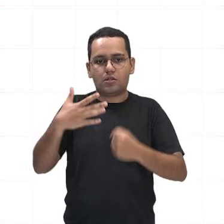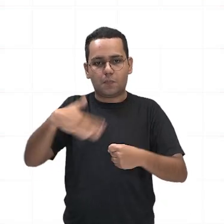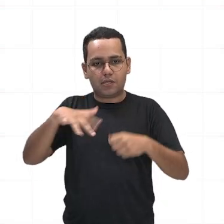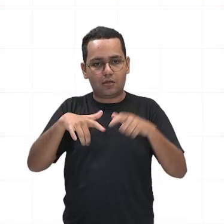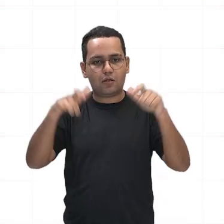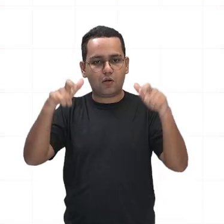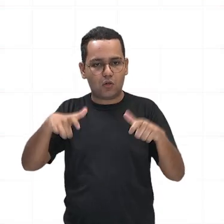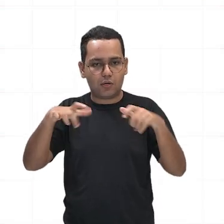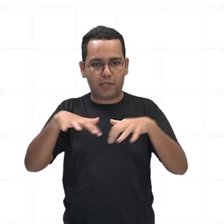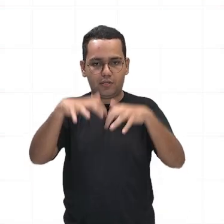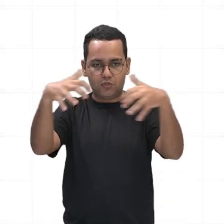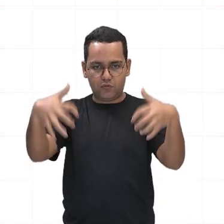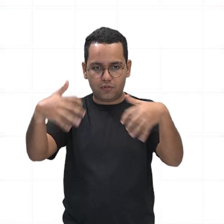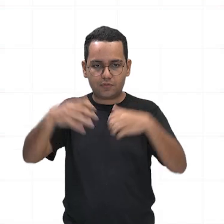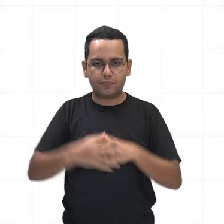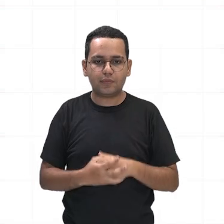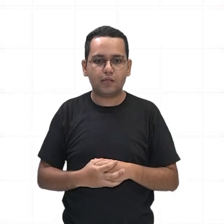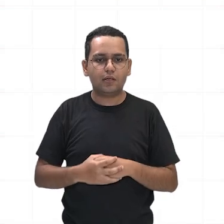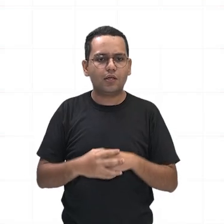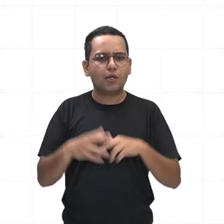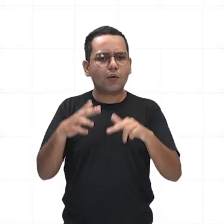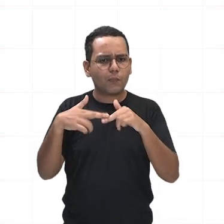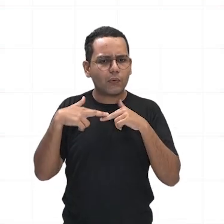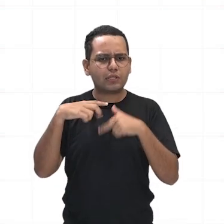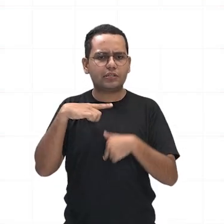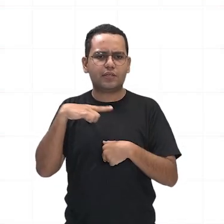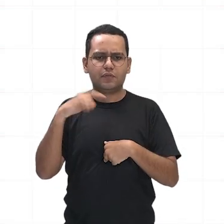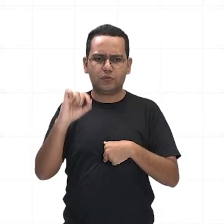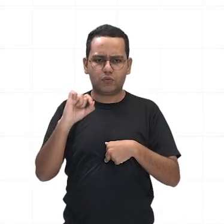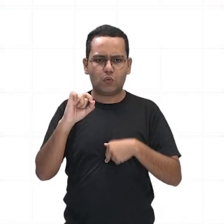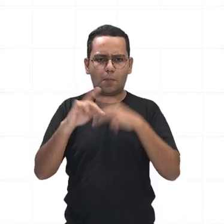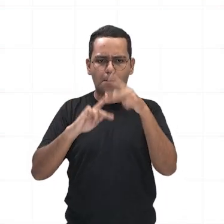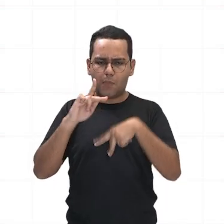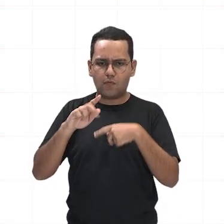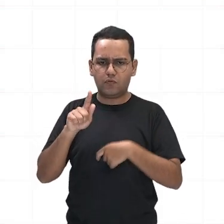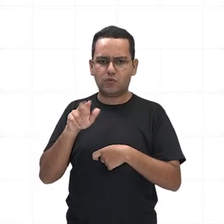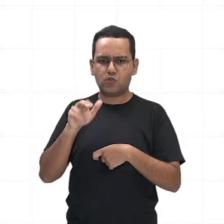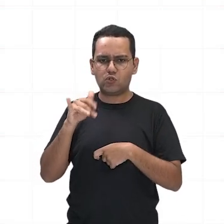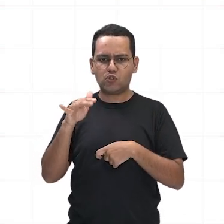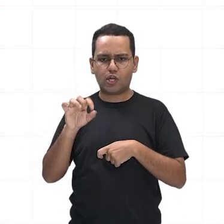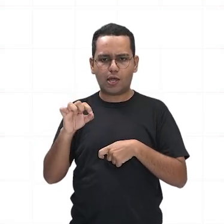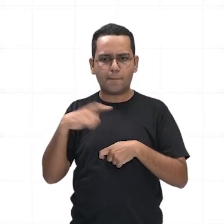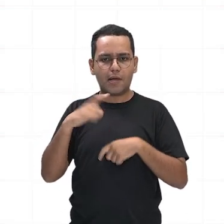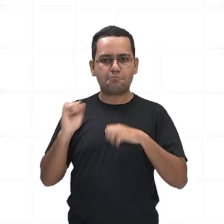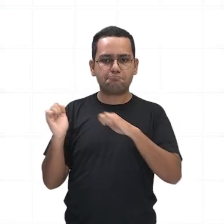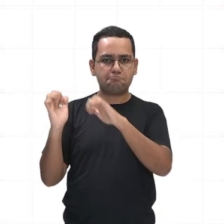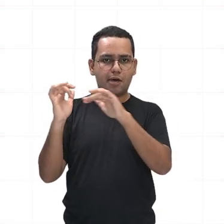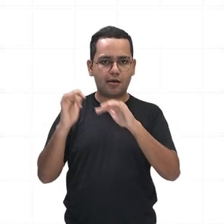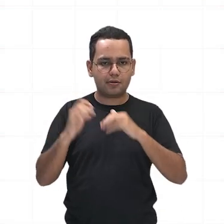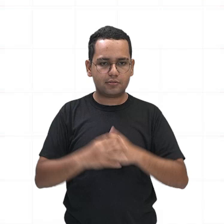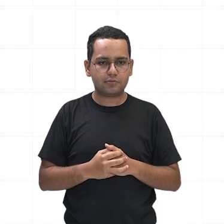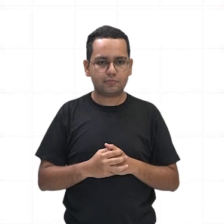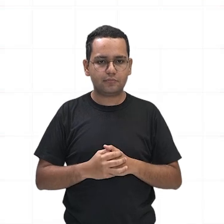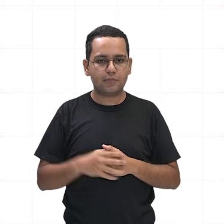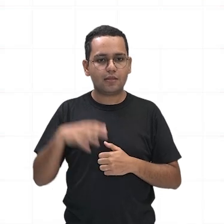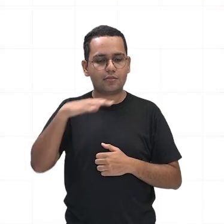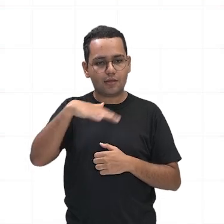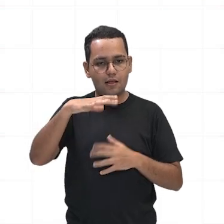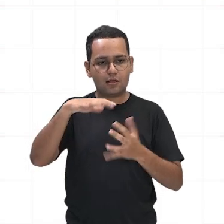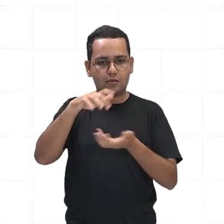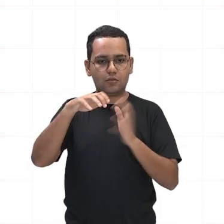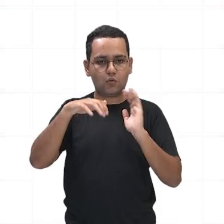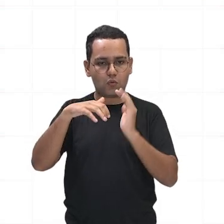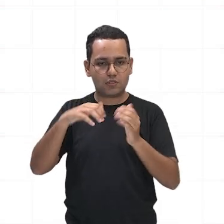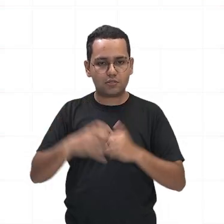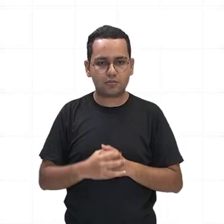o que aconteceu foi a sucessiva passagem de povos germânicos para o território romano no Ocidente. O Império